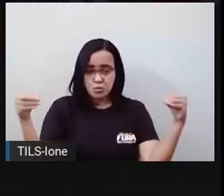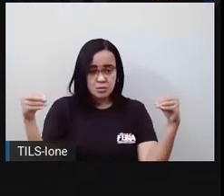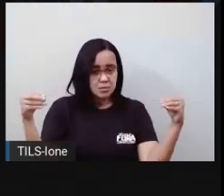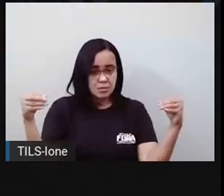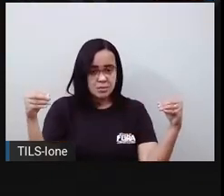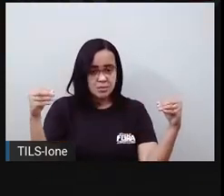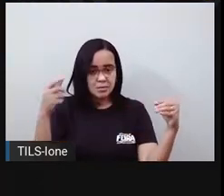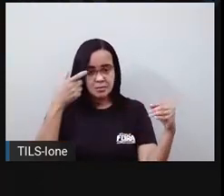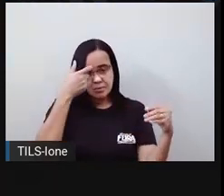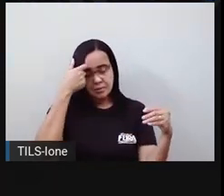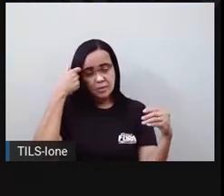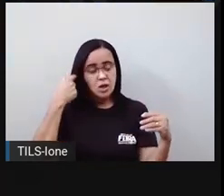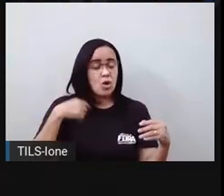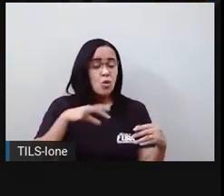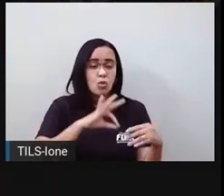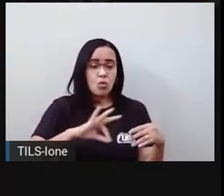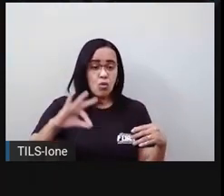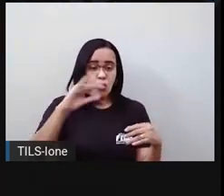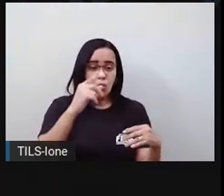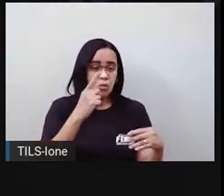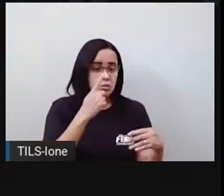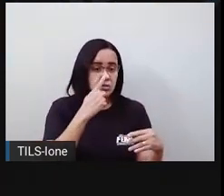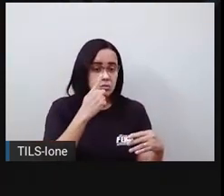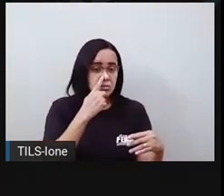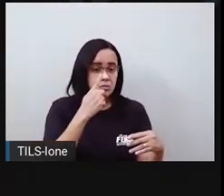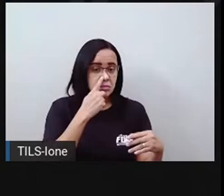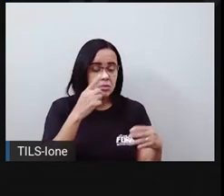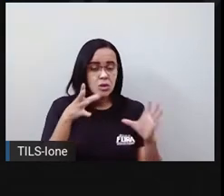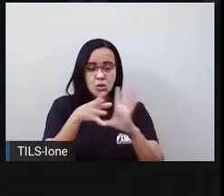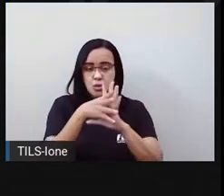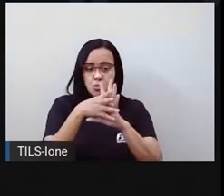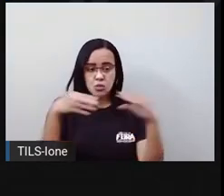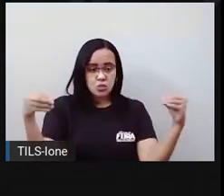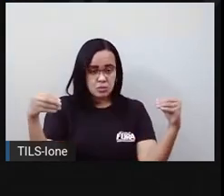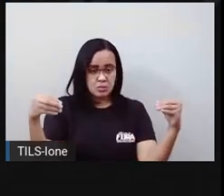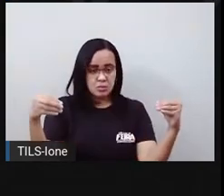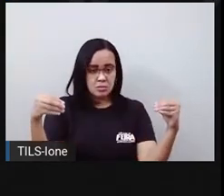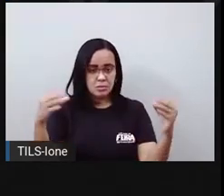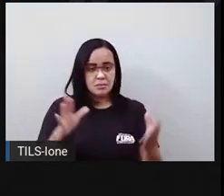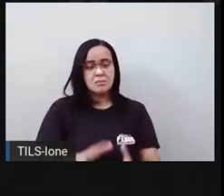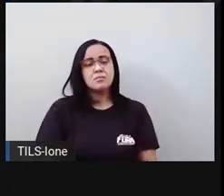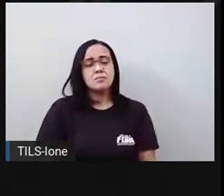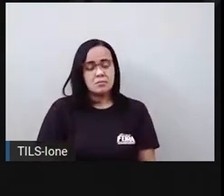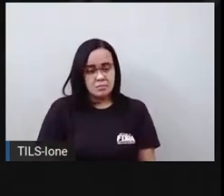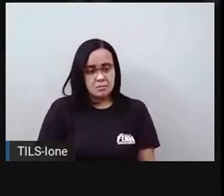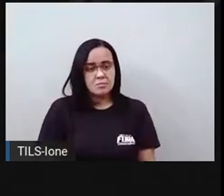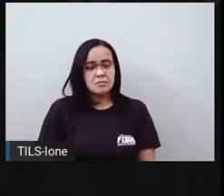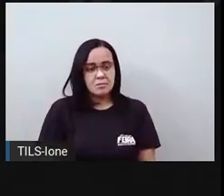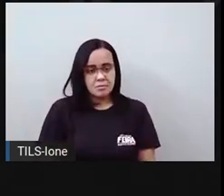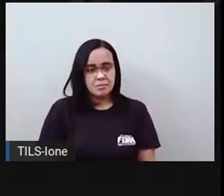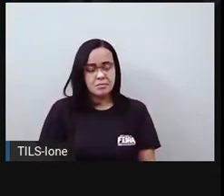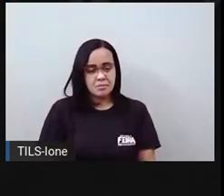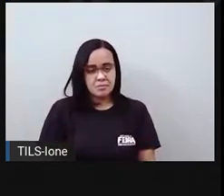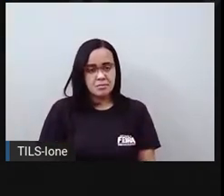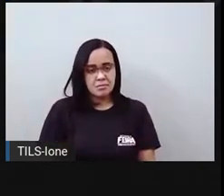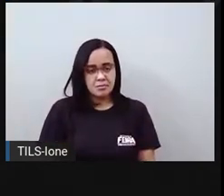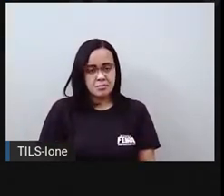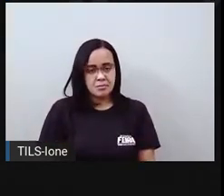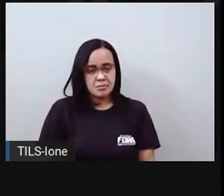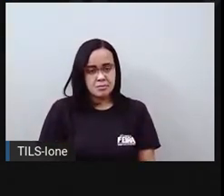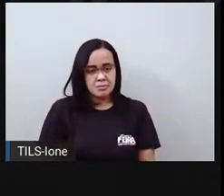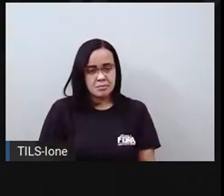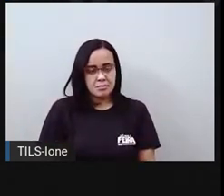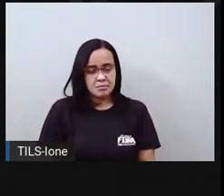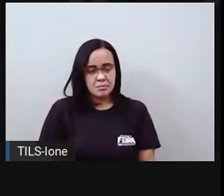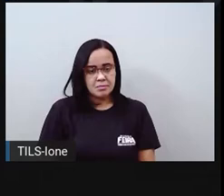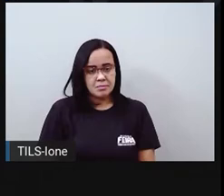desapareceram, todos eles sumiram. So, we need to discover. Nós